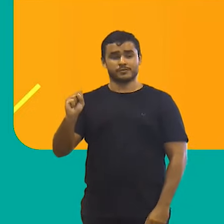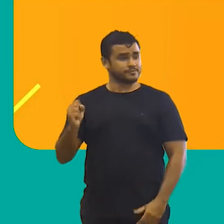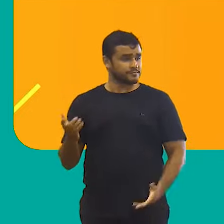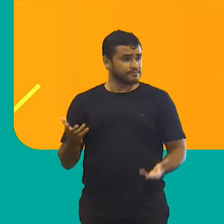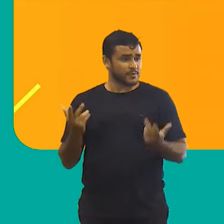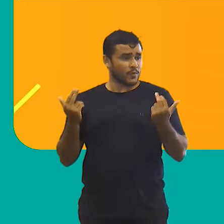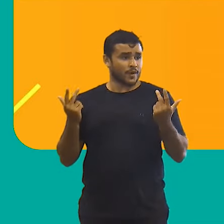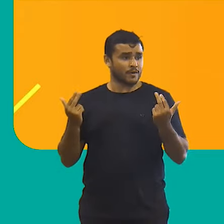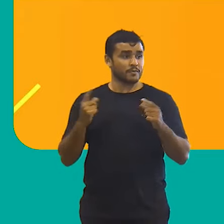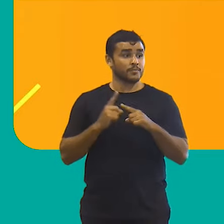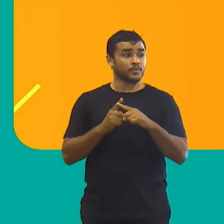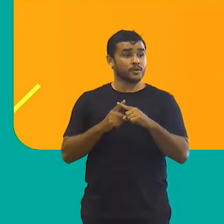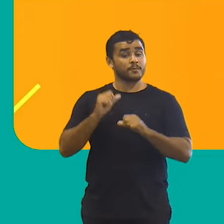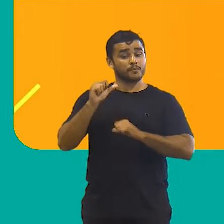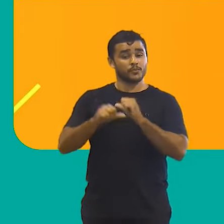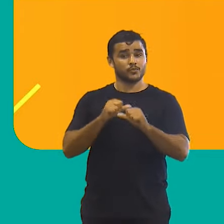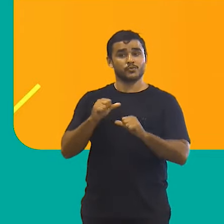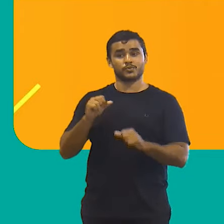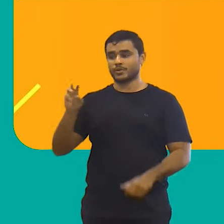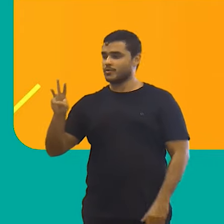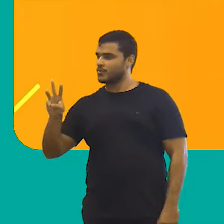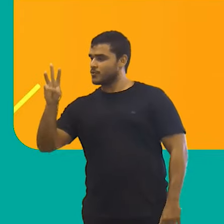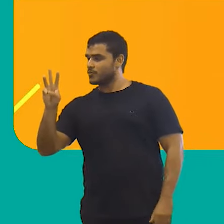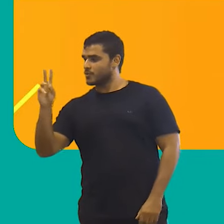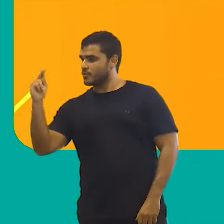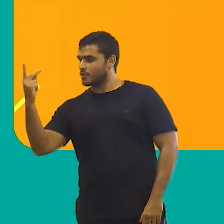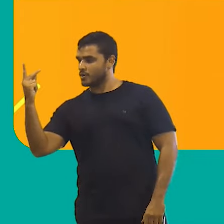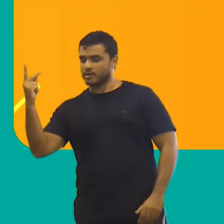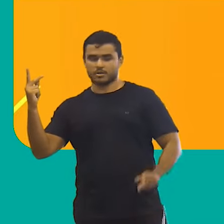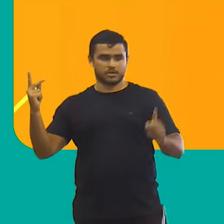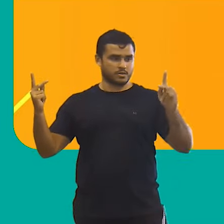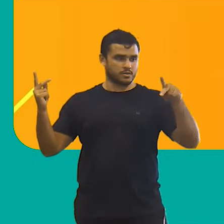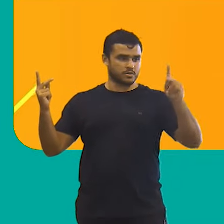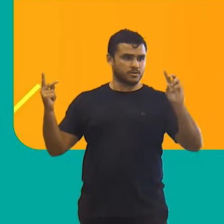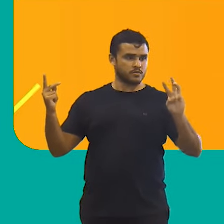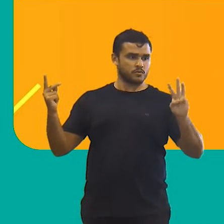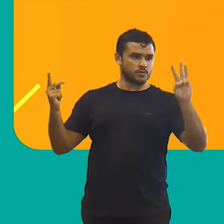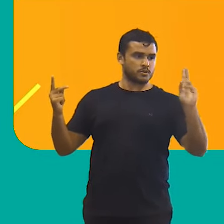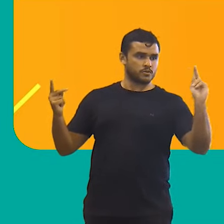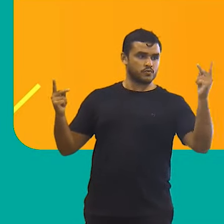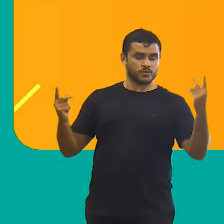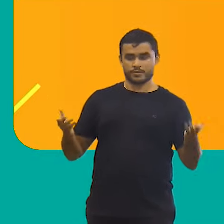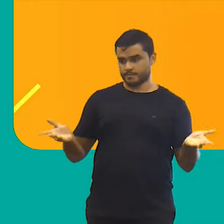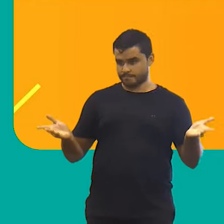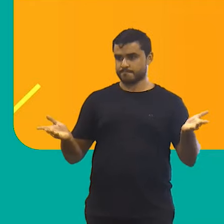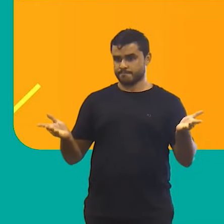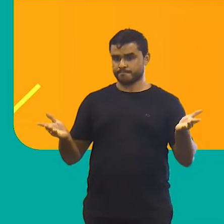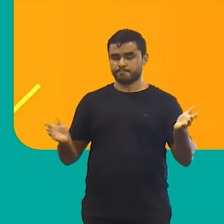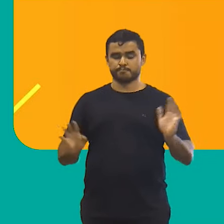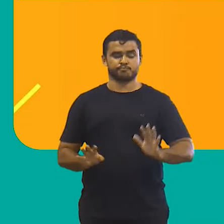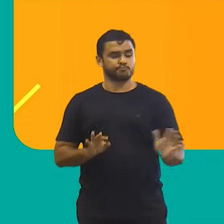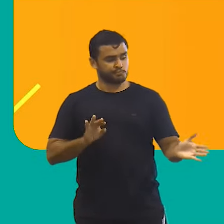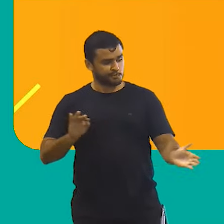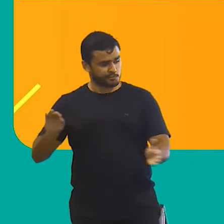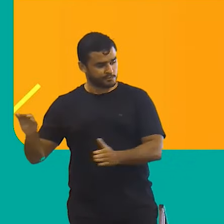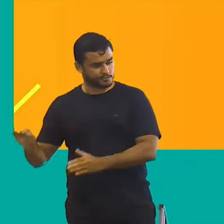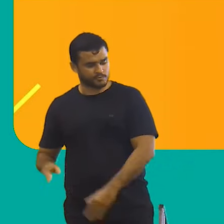Nossa! O que isso quer dizer? Tinha uma época que o pessoal... É porque velhice é um problema, né?